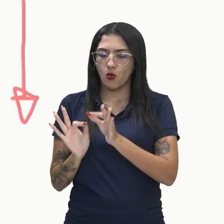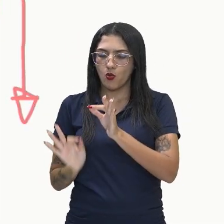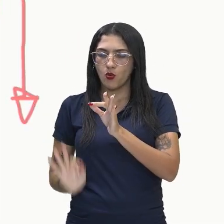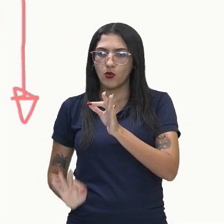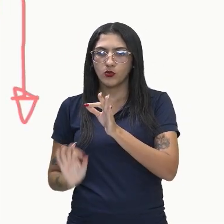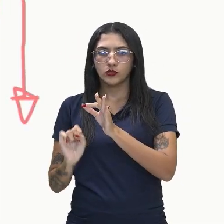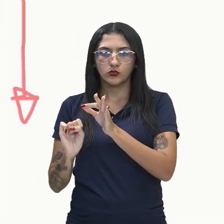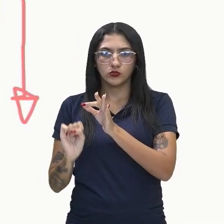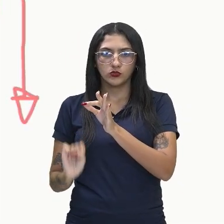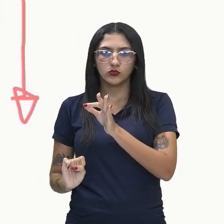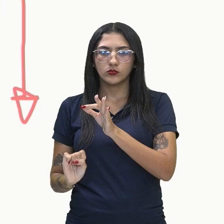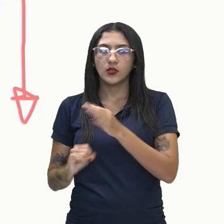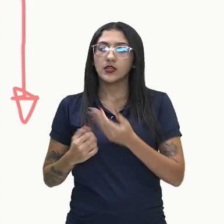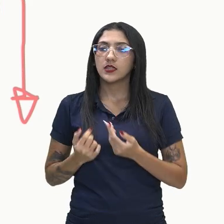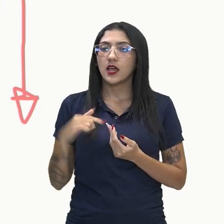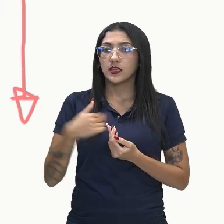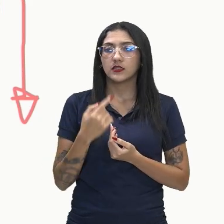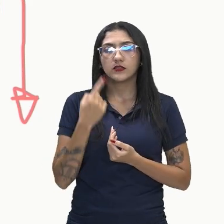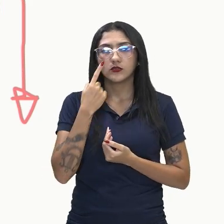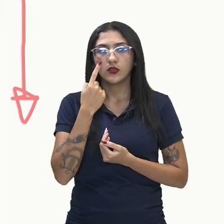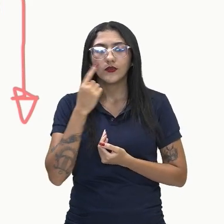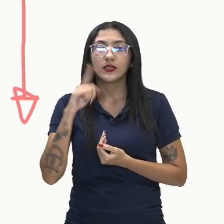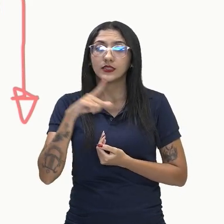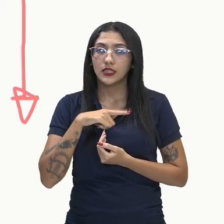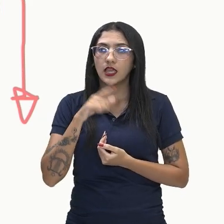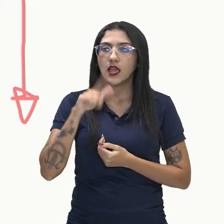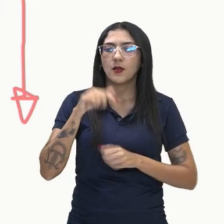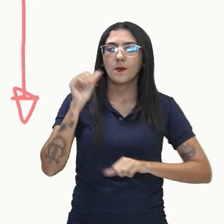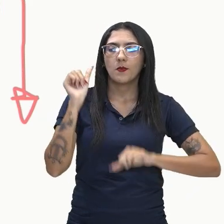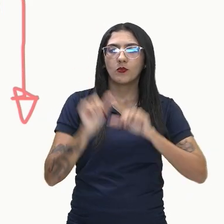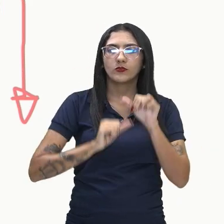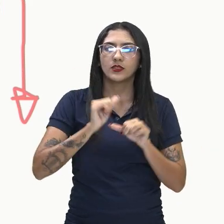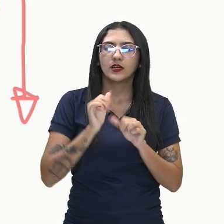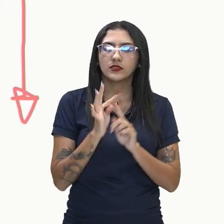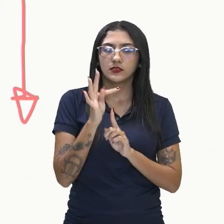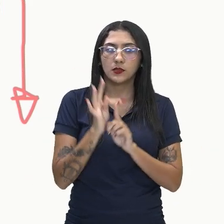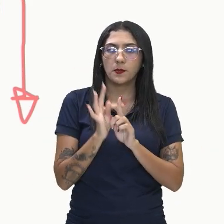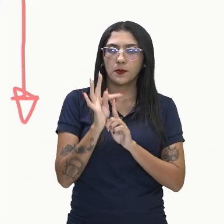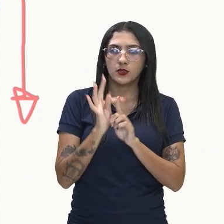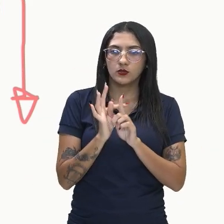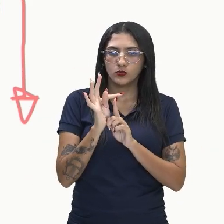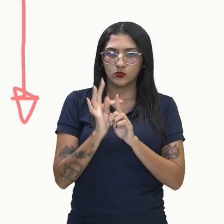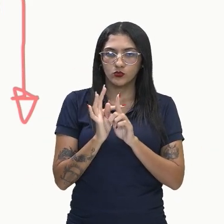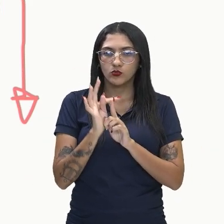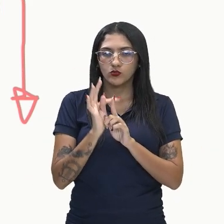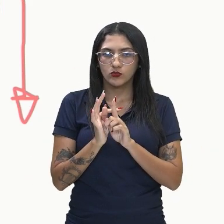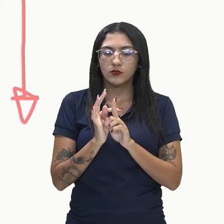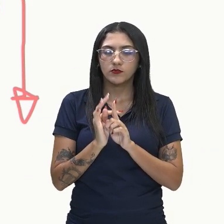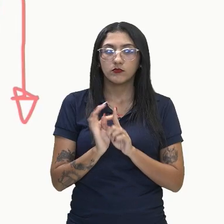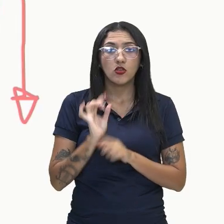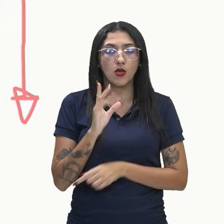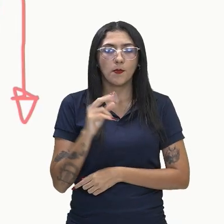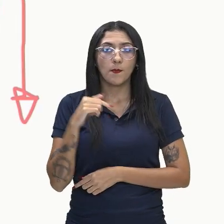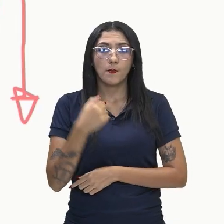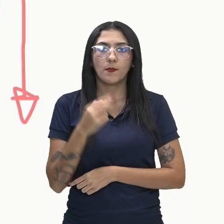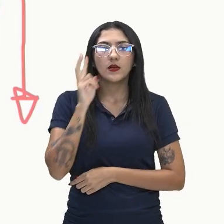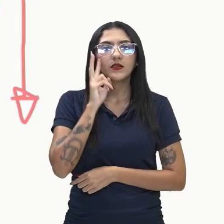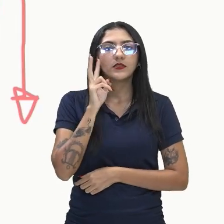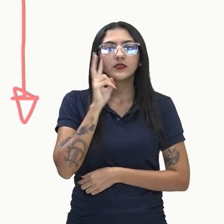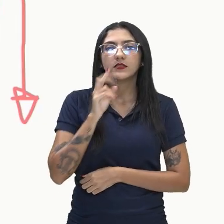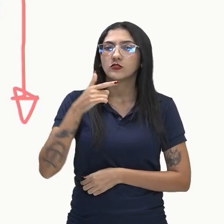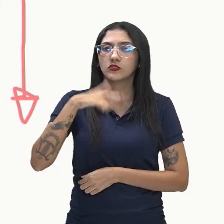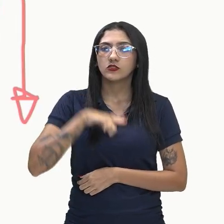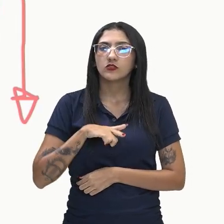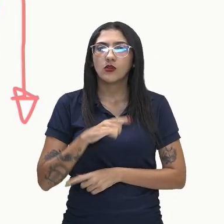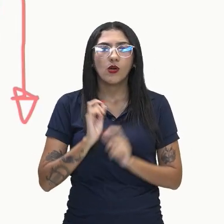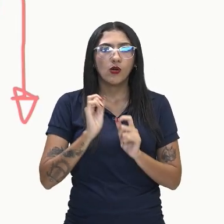gente vai observando essas mudanças com relação às temperaturas, apenas para a gente relembrar também aí